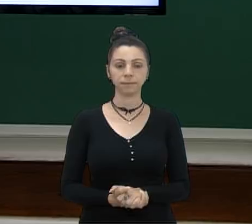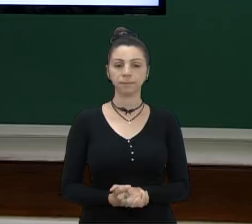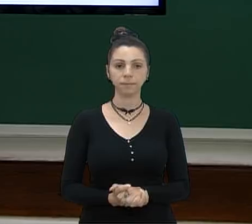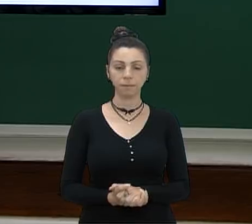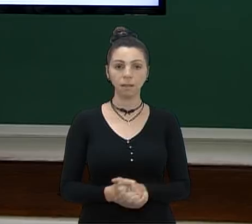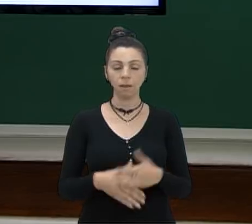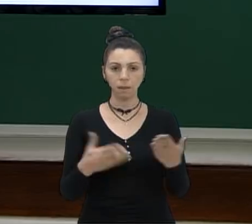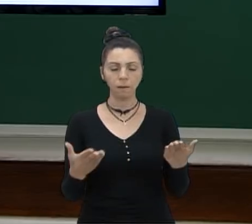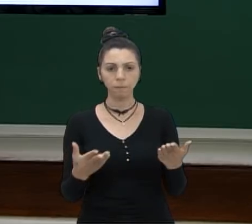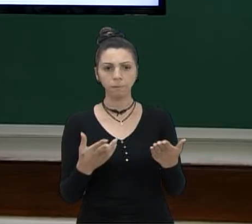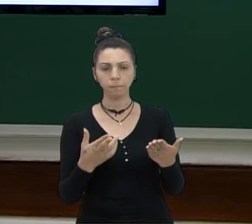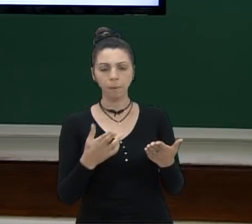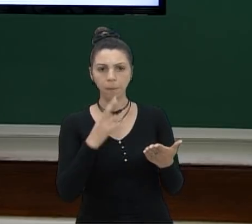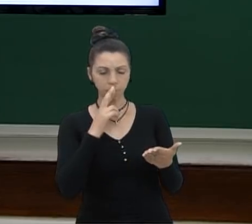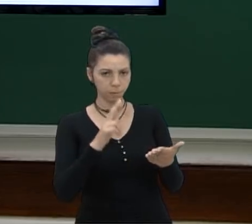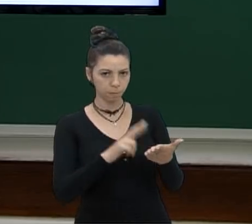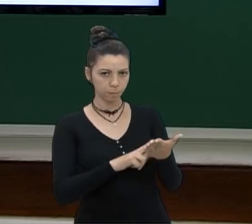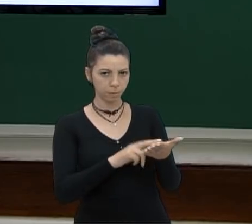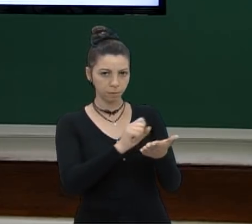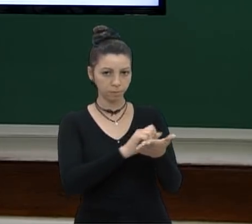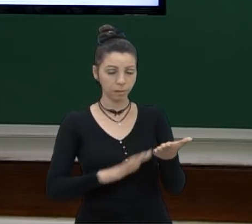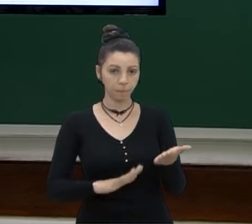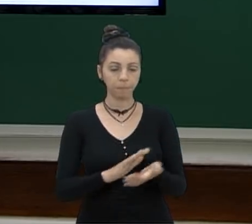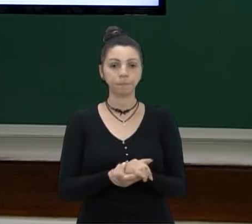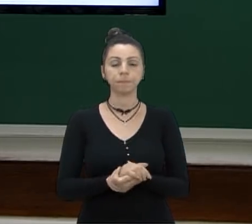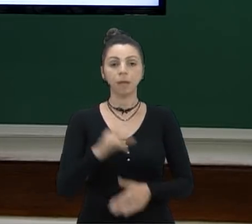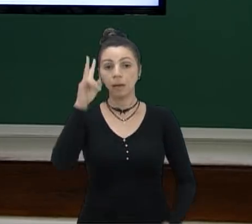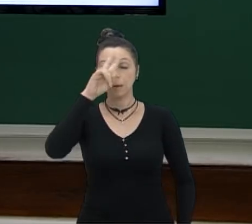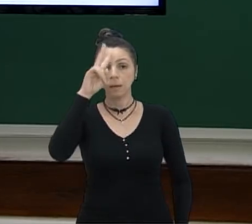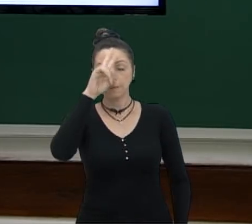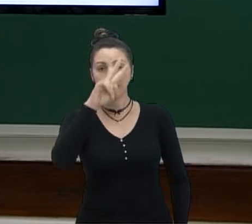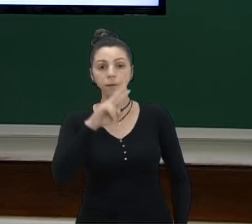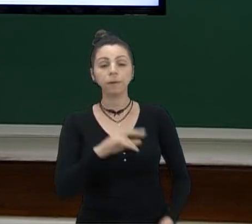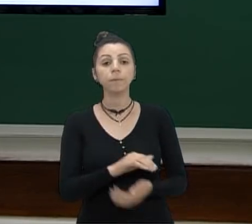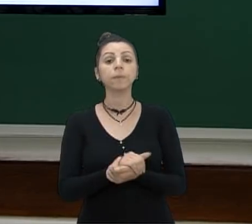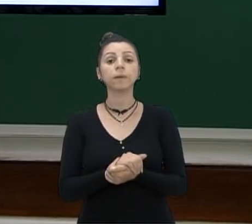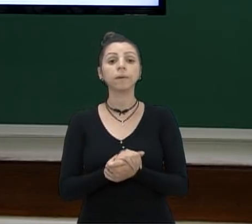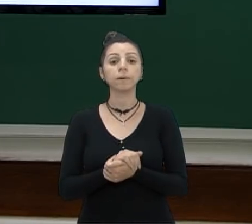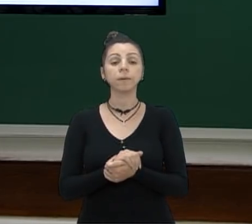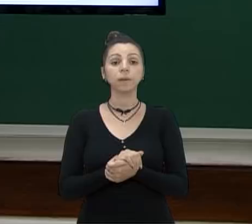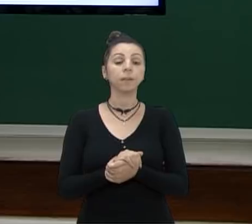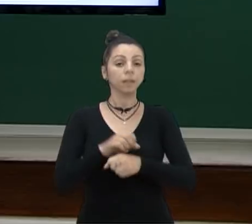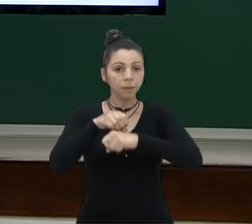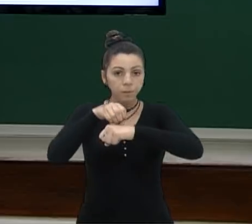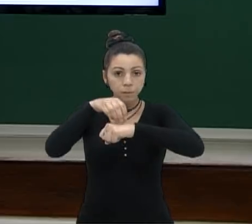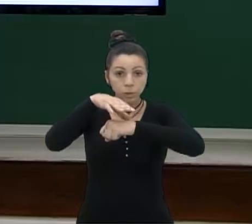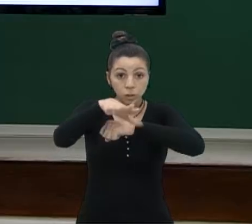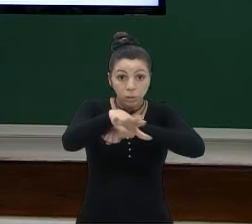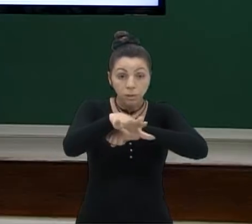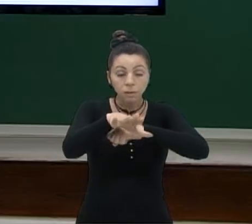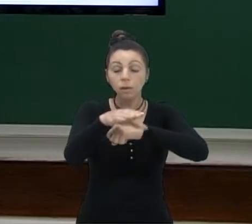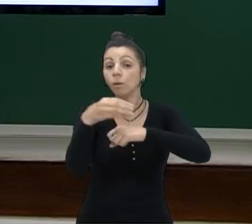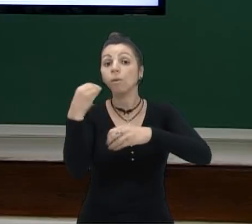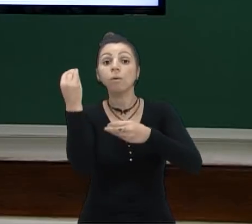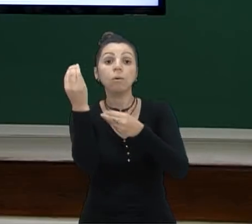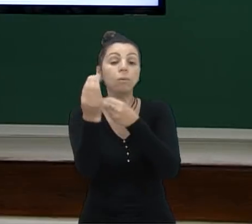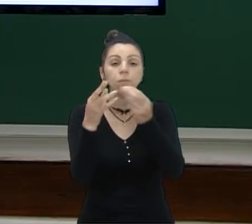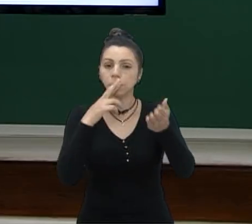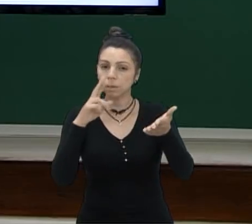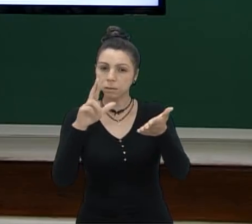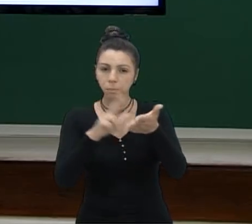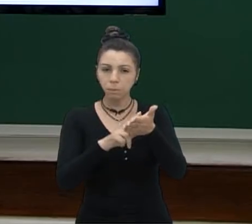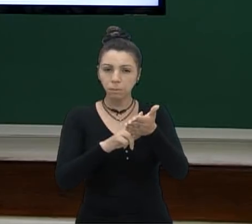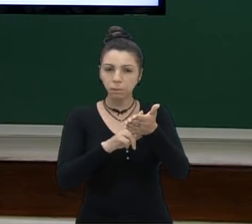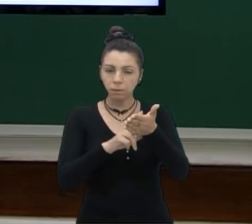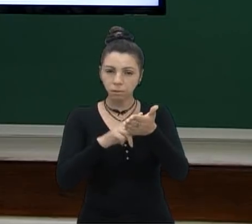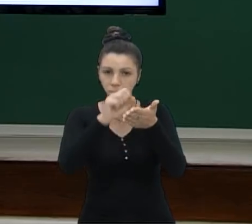Vamos corrigir o exercício? Lembra que eu falei para vocês várias vezes que o próprio exercício dá dicas de como resolvê-lo? Então percebam